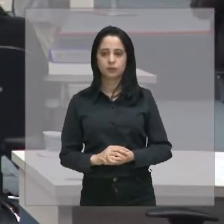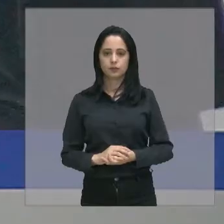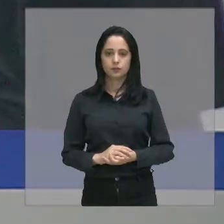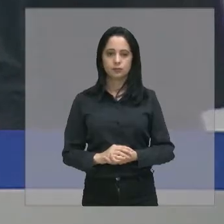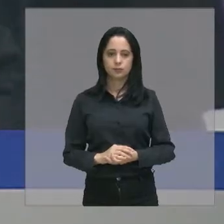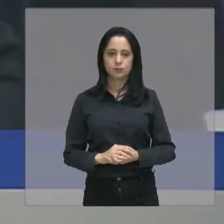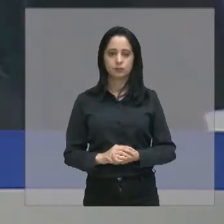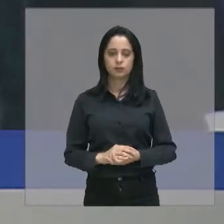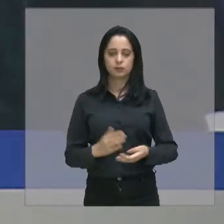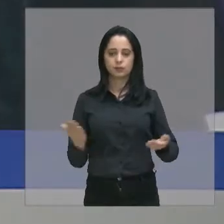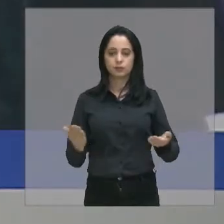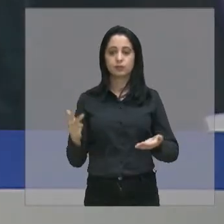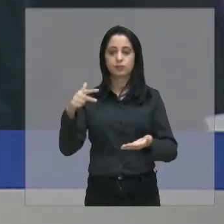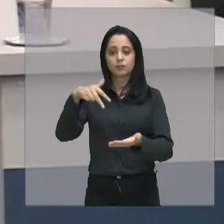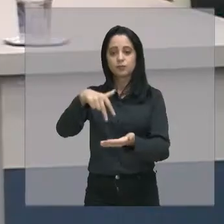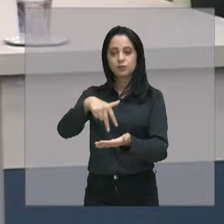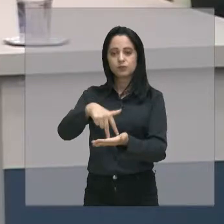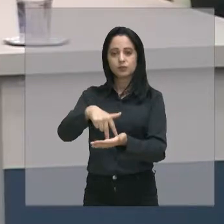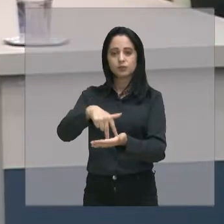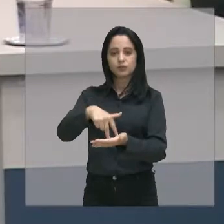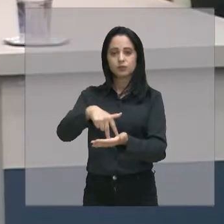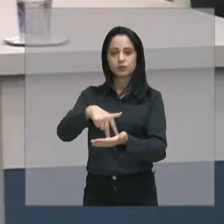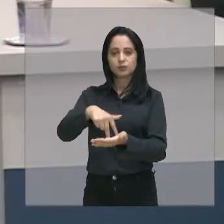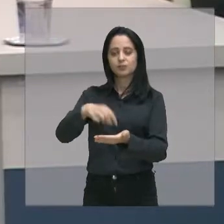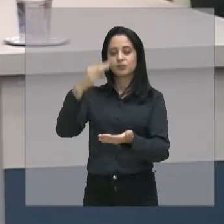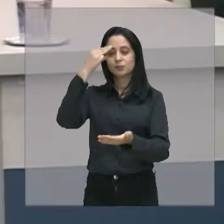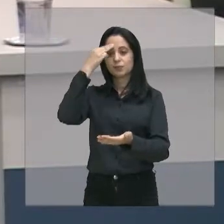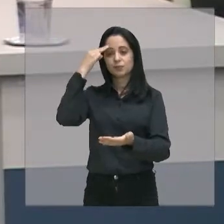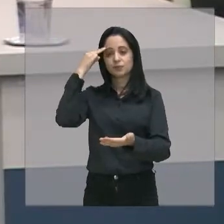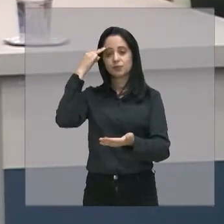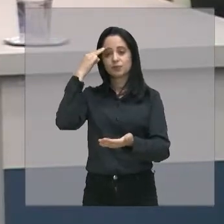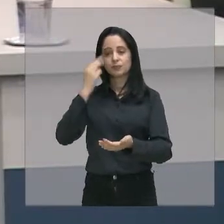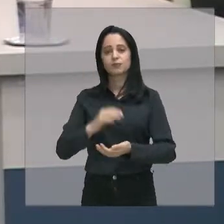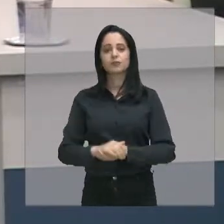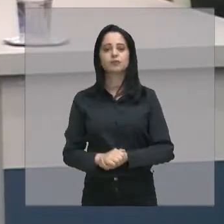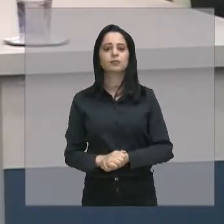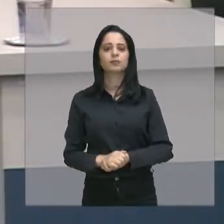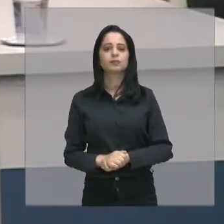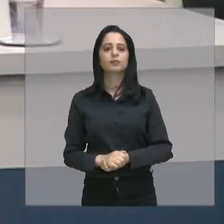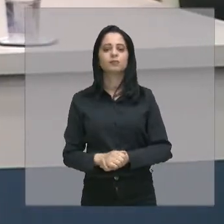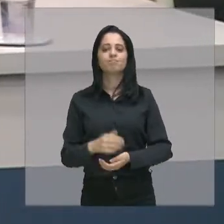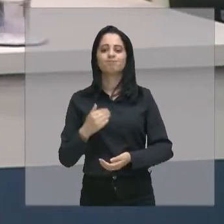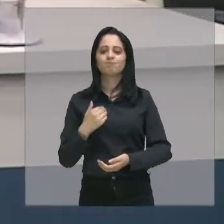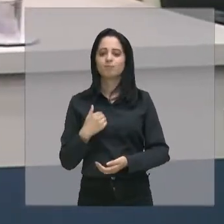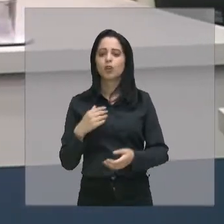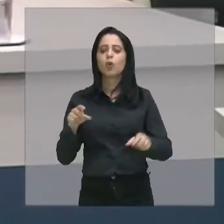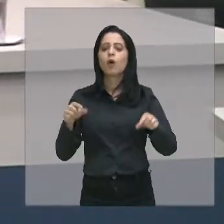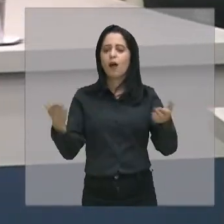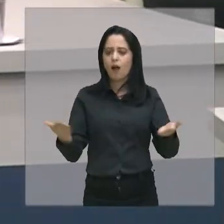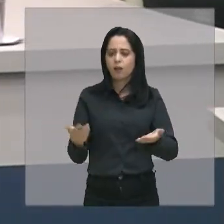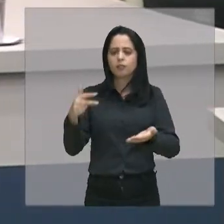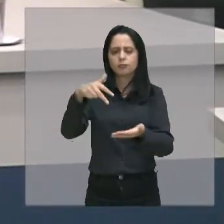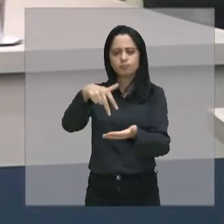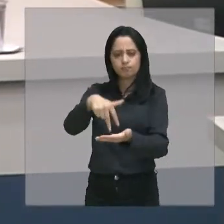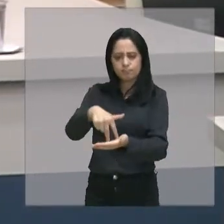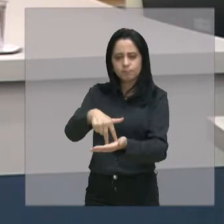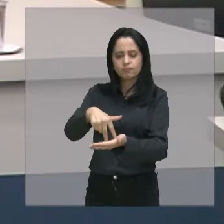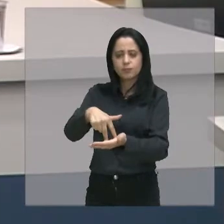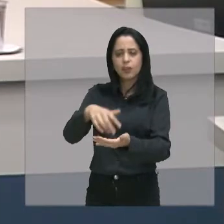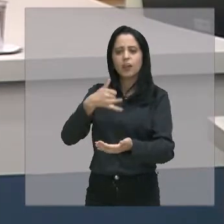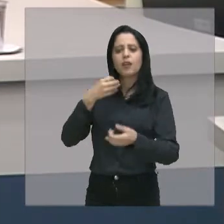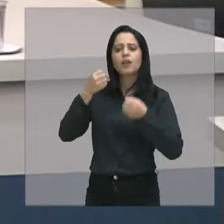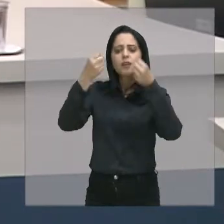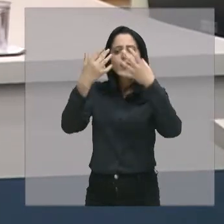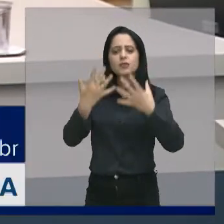Com a palavra, o vereador Marcelo Garcia. Senhor presidente, venho aqui para me solidarizar e prestar total